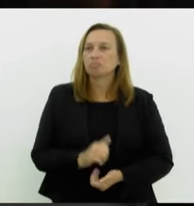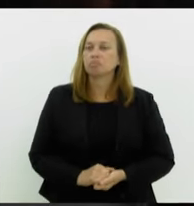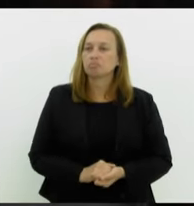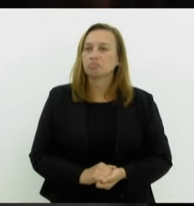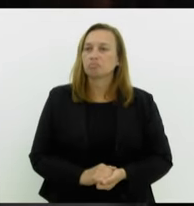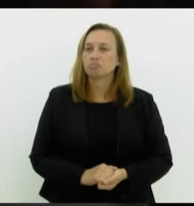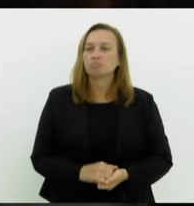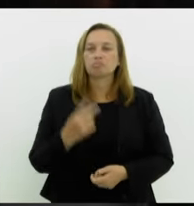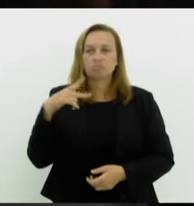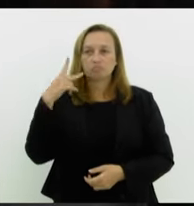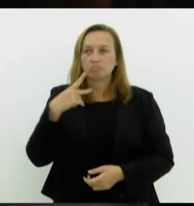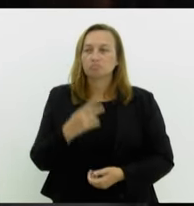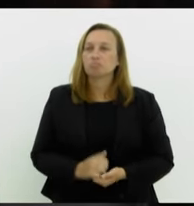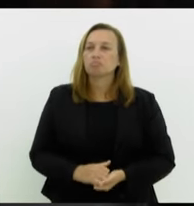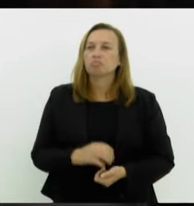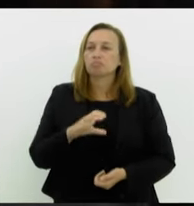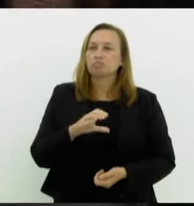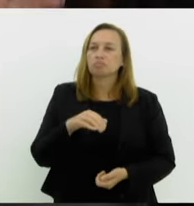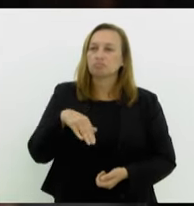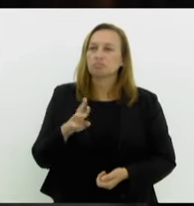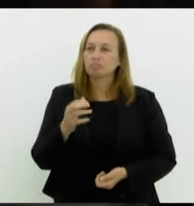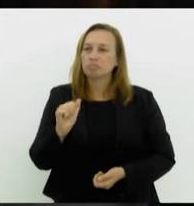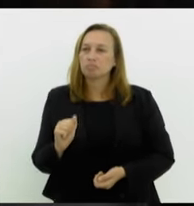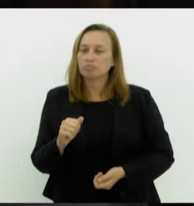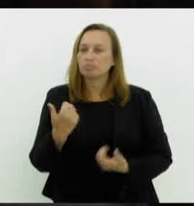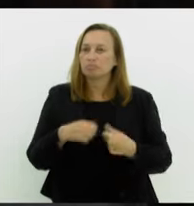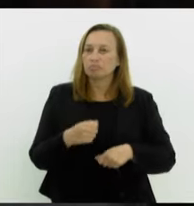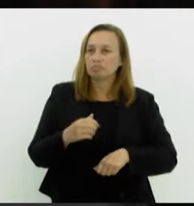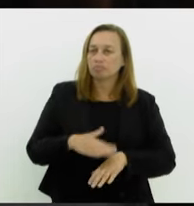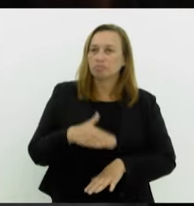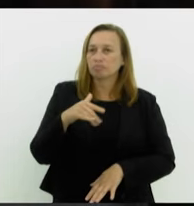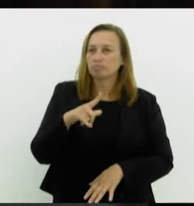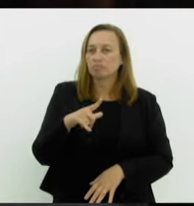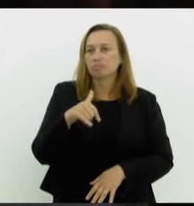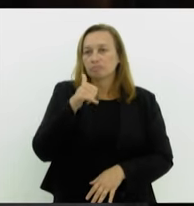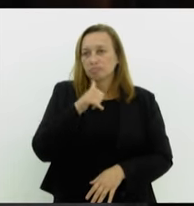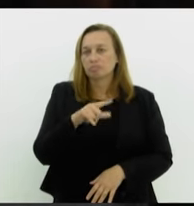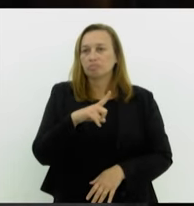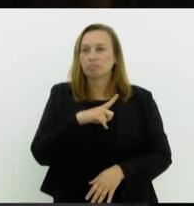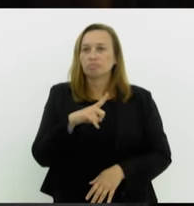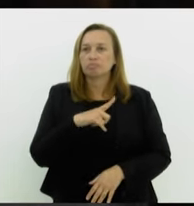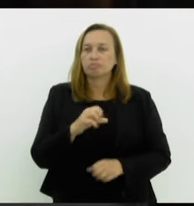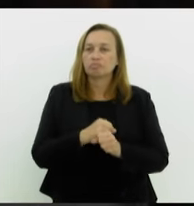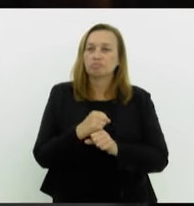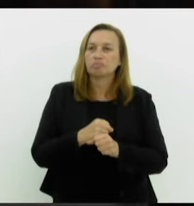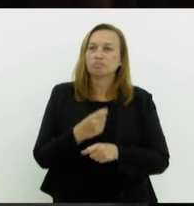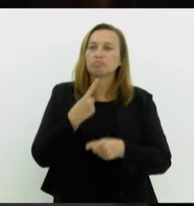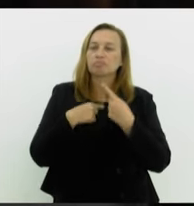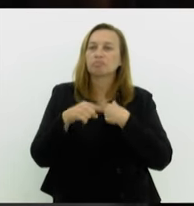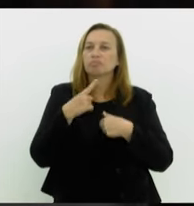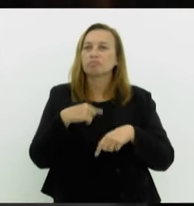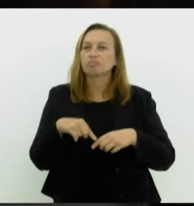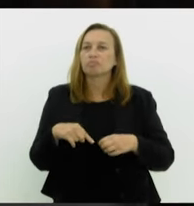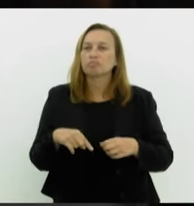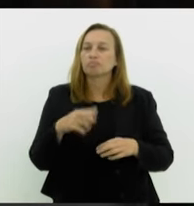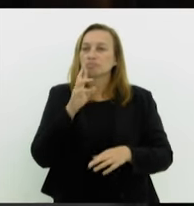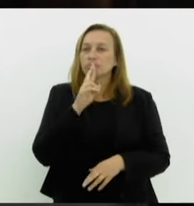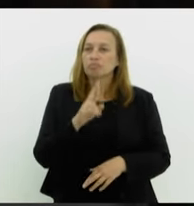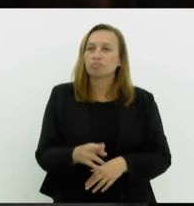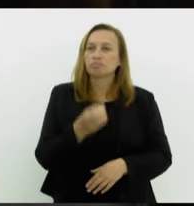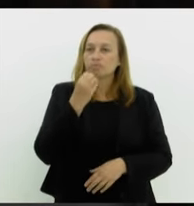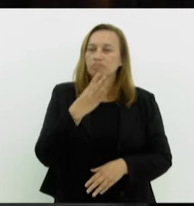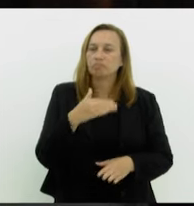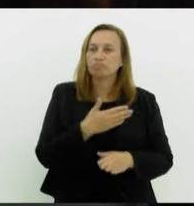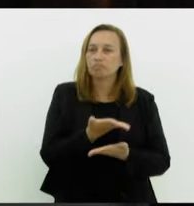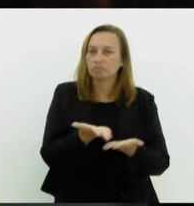no Parlamento Márcia nós precisamos ter mais mulheres no Parlamento Eu desejo que esse ano seja um ano de resultado para cada